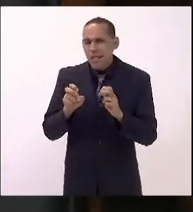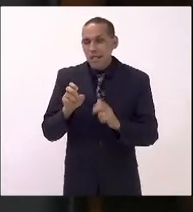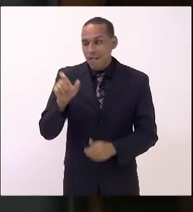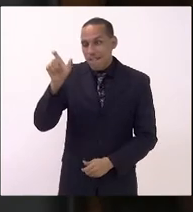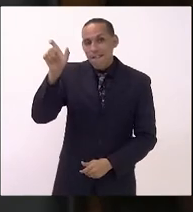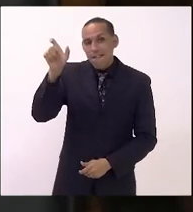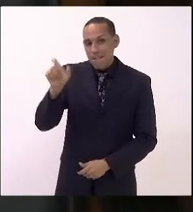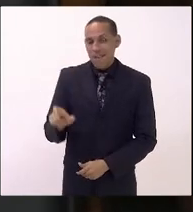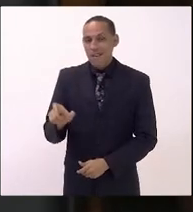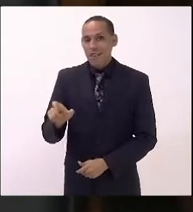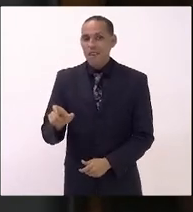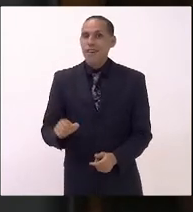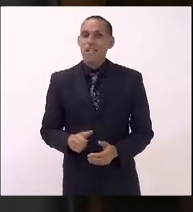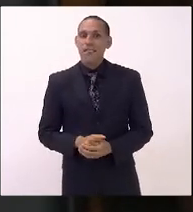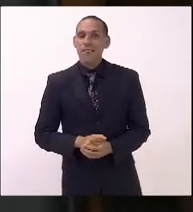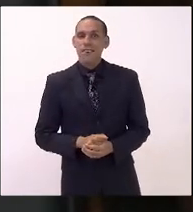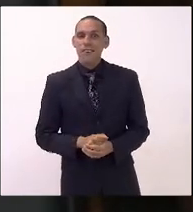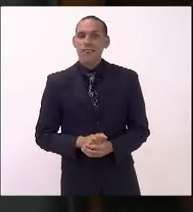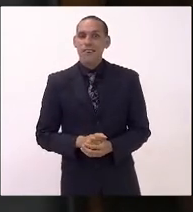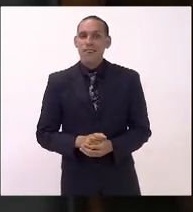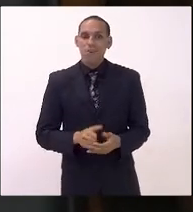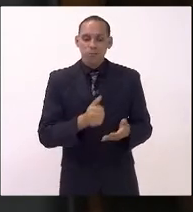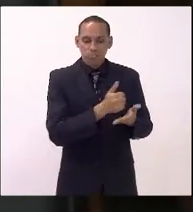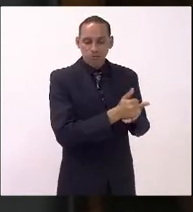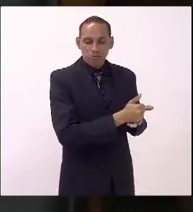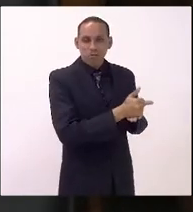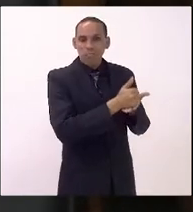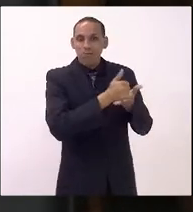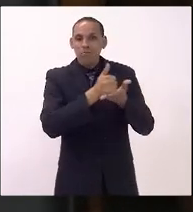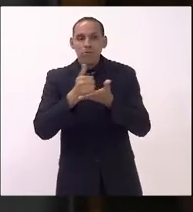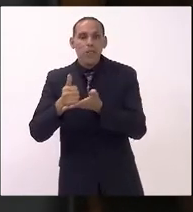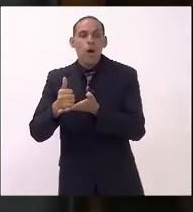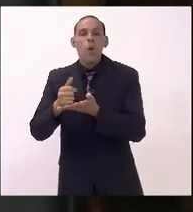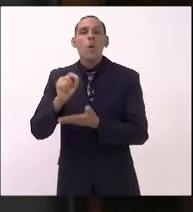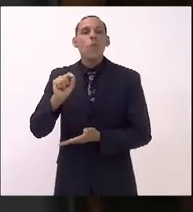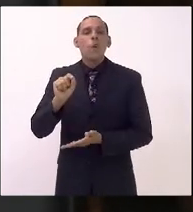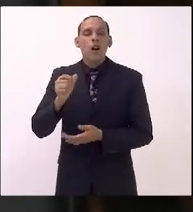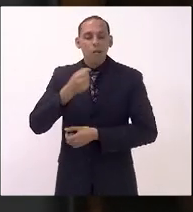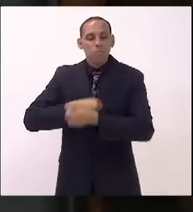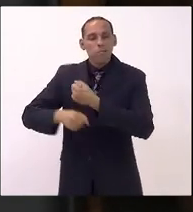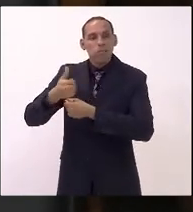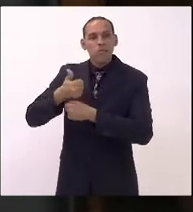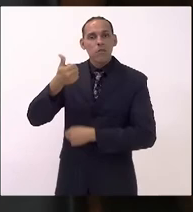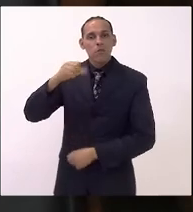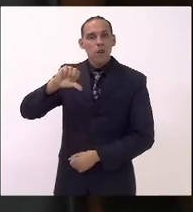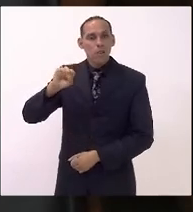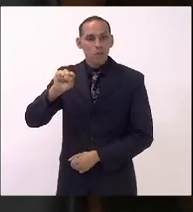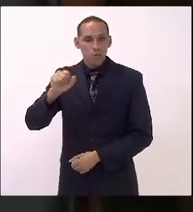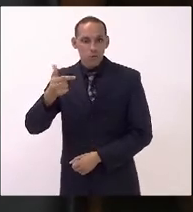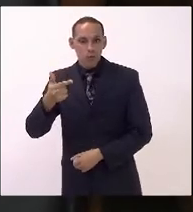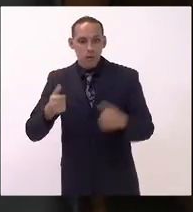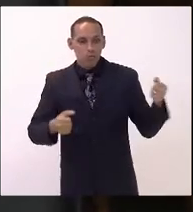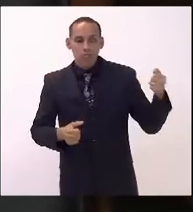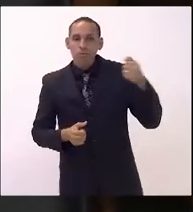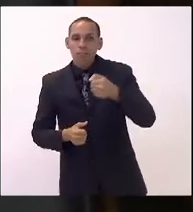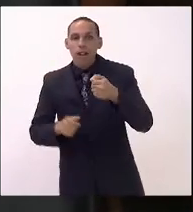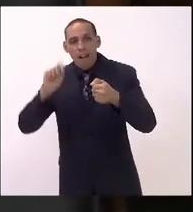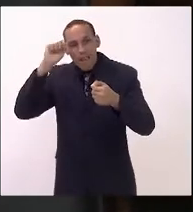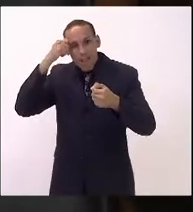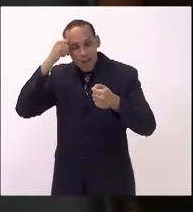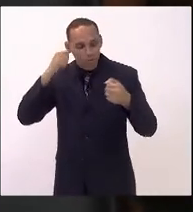Brizola elegeu, naquele ano, 82, ele elegeu negro,